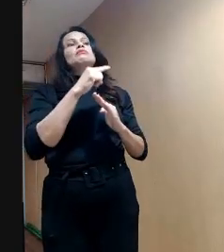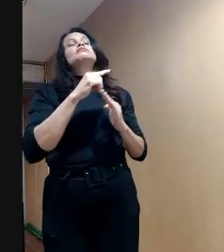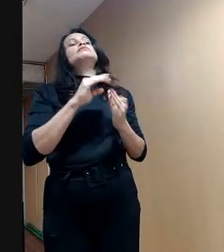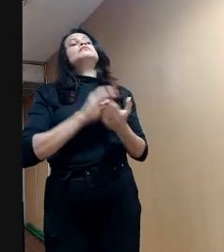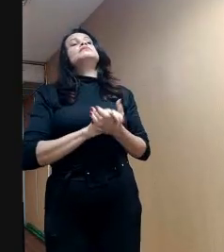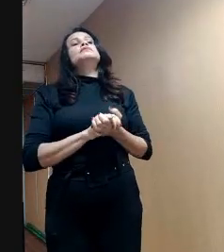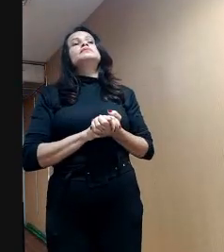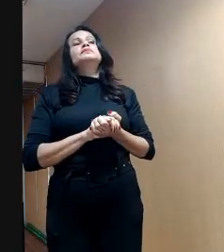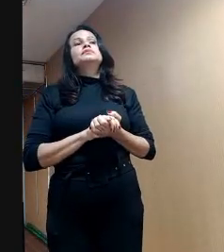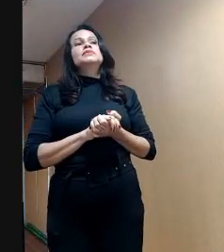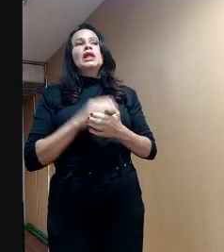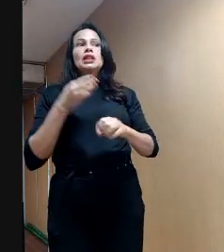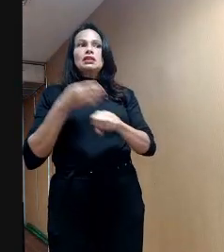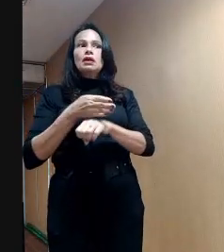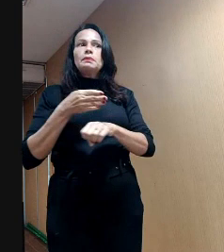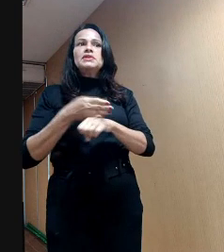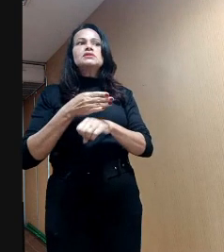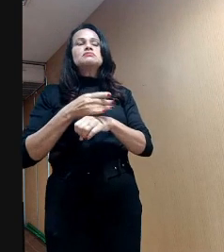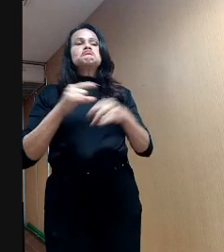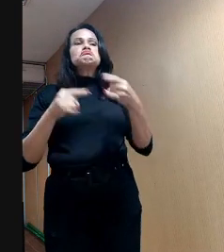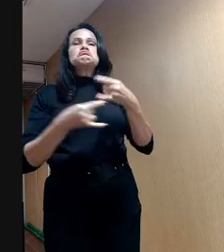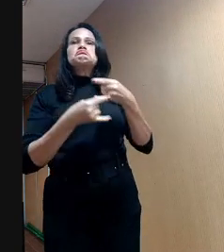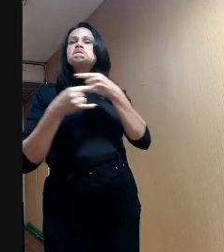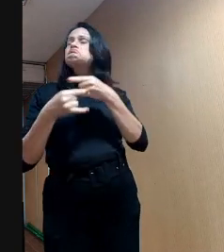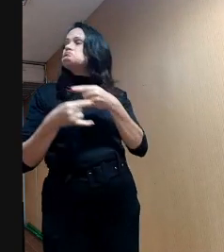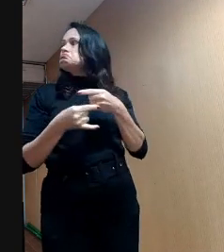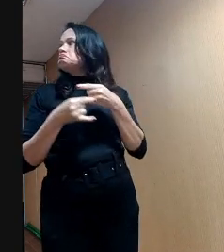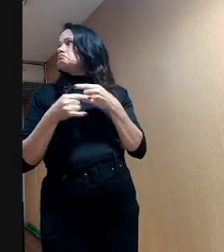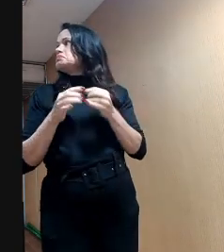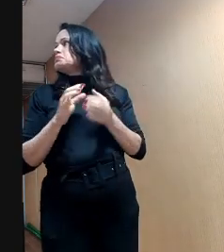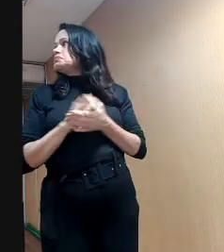a abertura da Semana Nacional de Ciência.